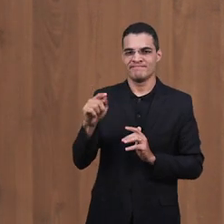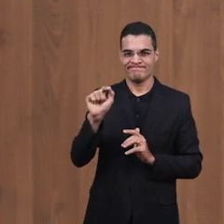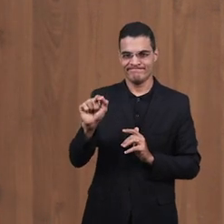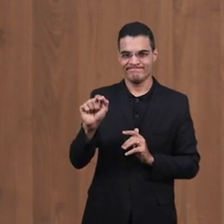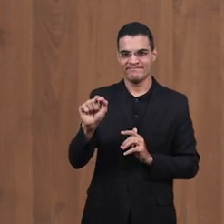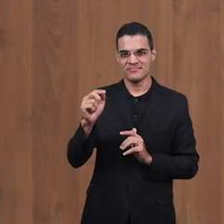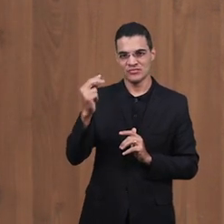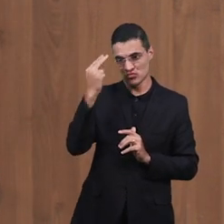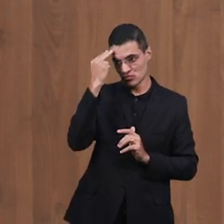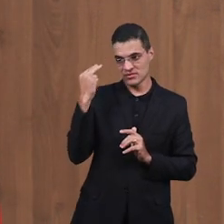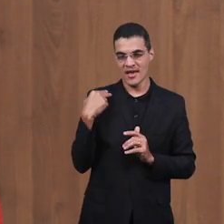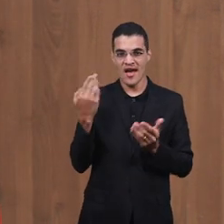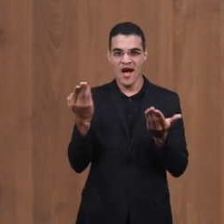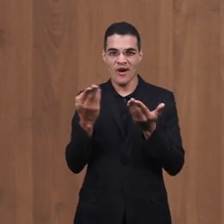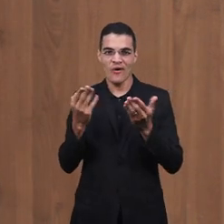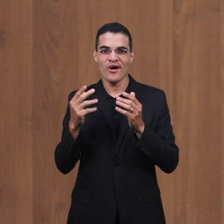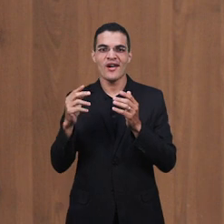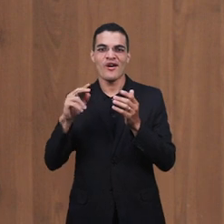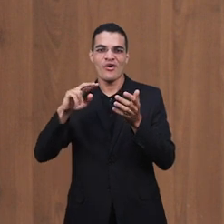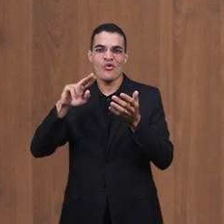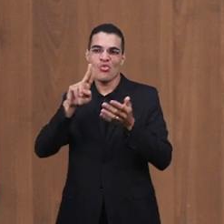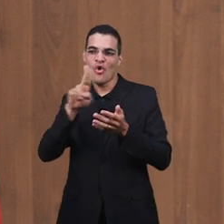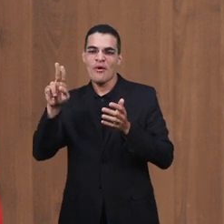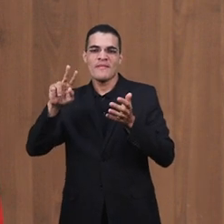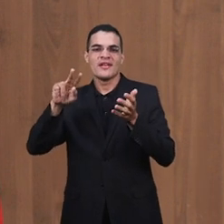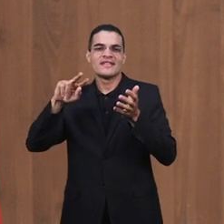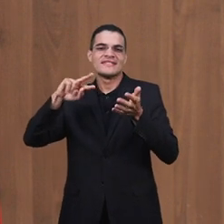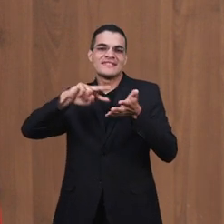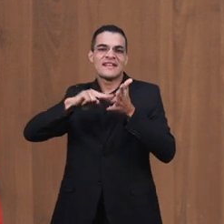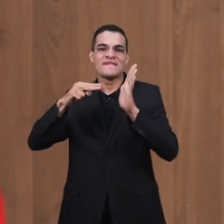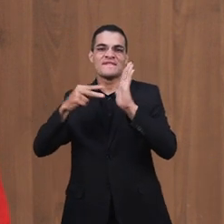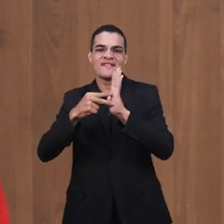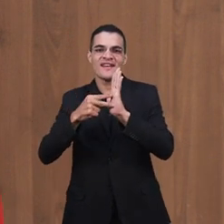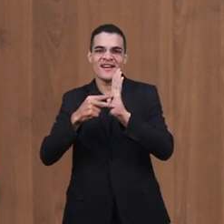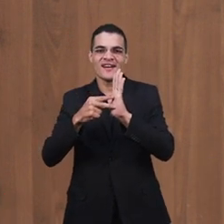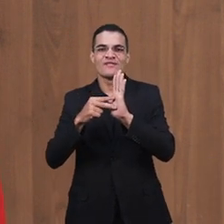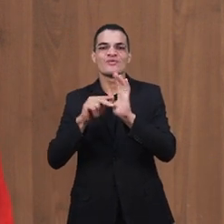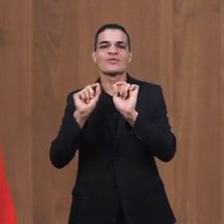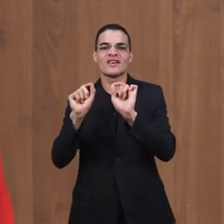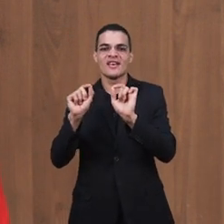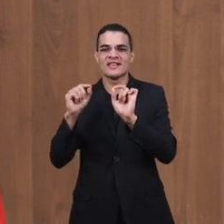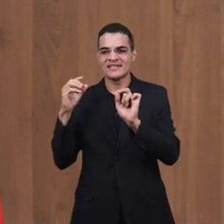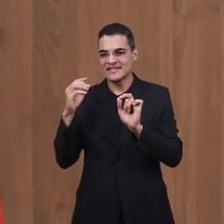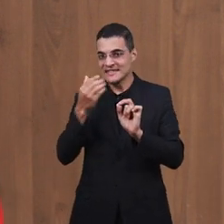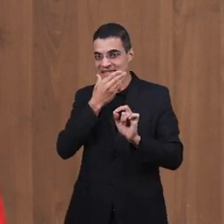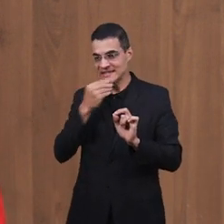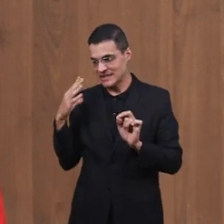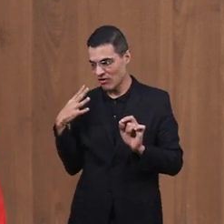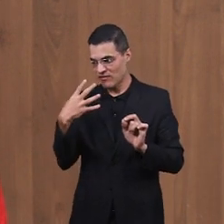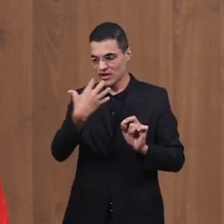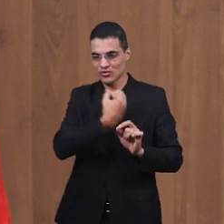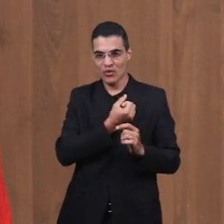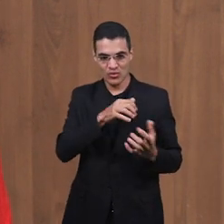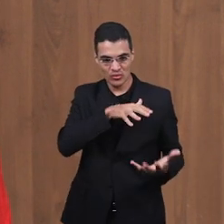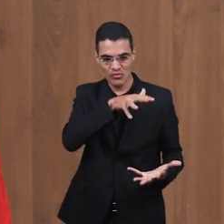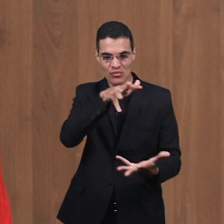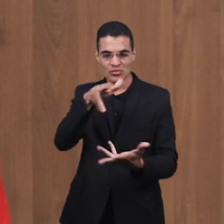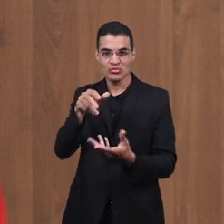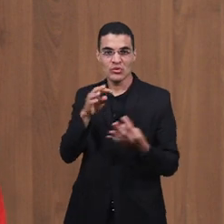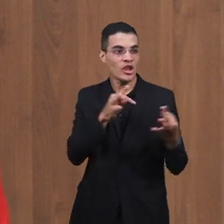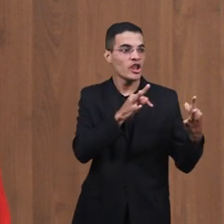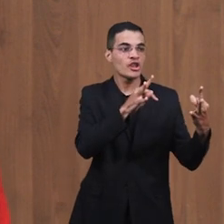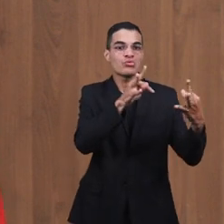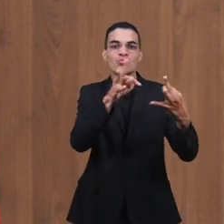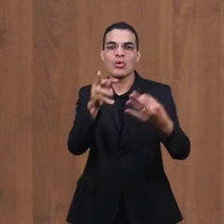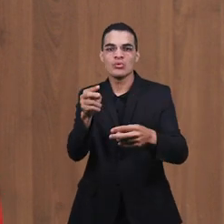Zafenate-Paneia, que significa Salvador do Mundo. E todos viram o poder de Deus